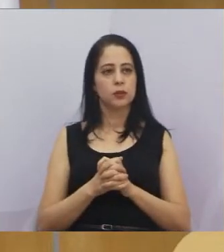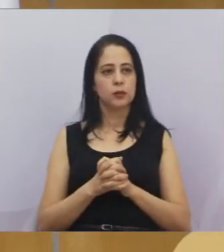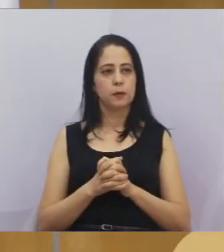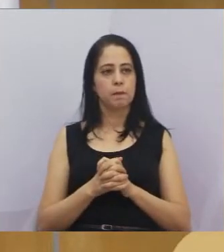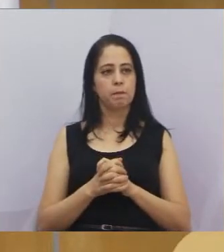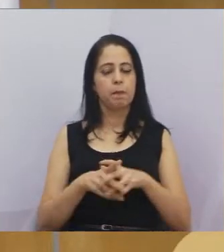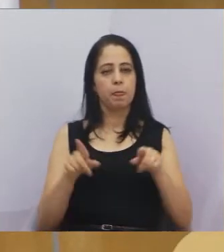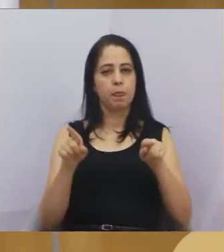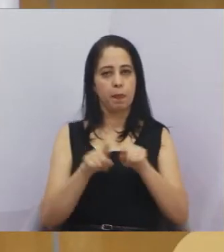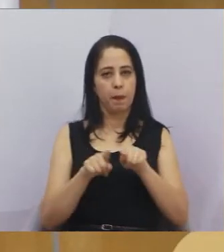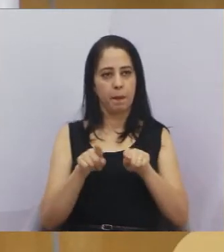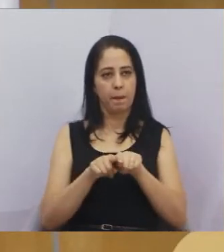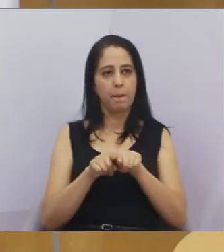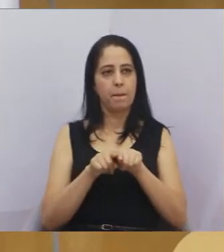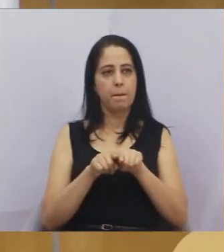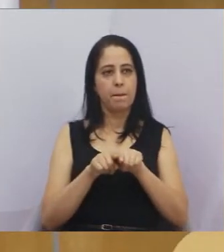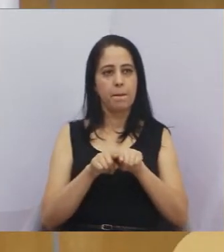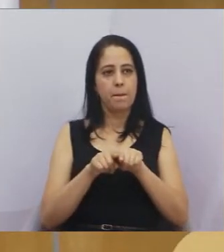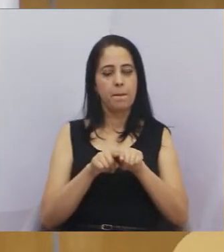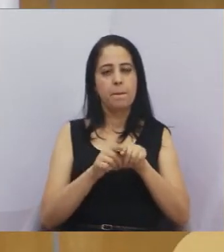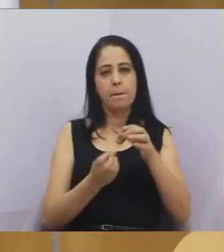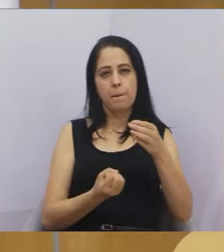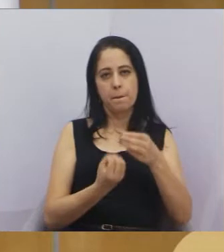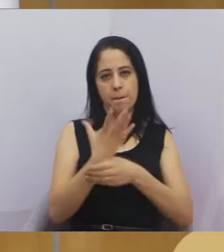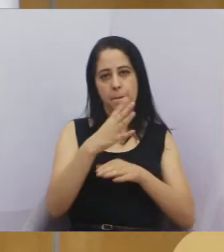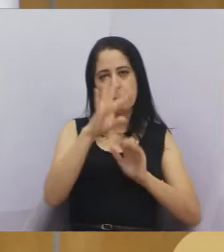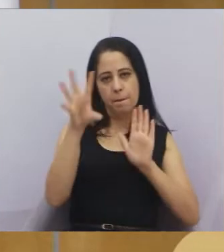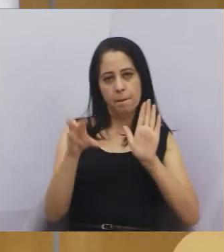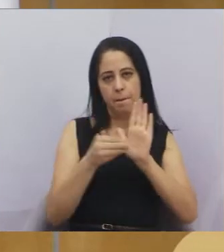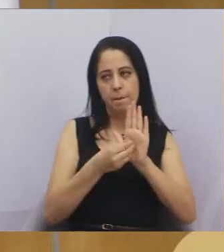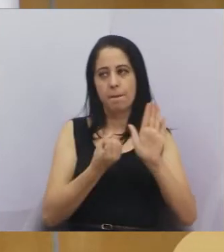E fizemos a emenda número 2,